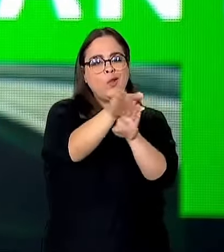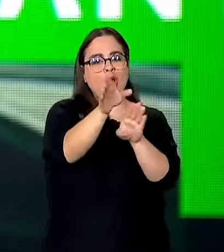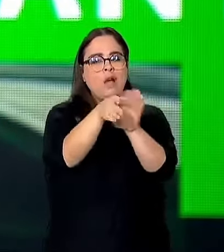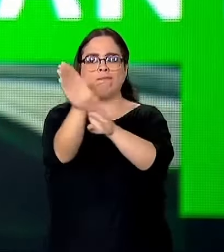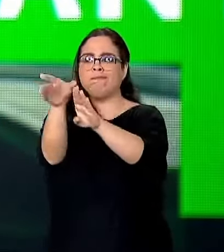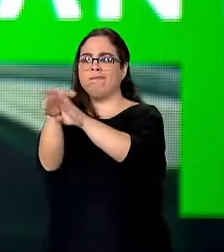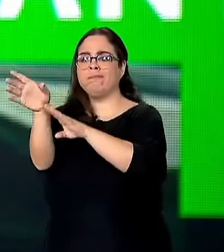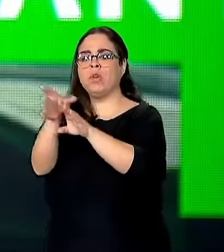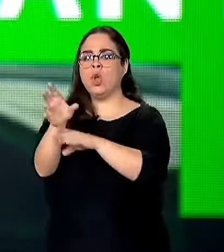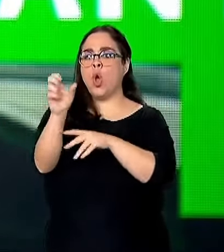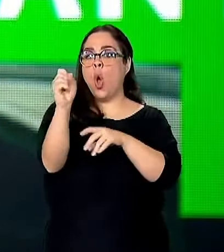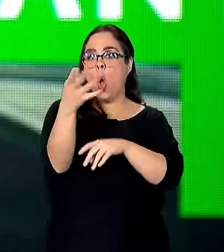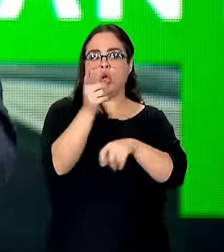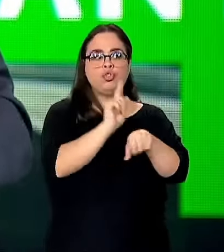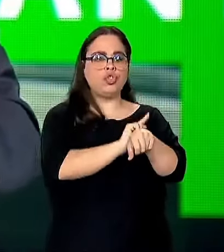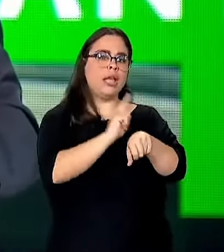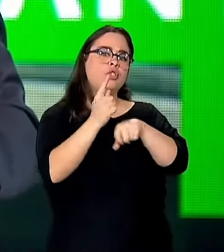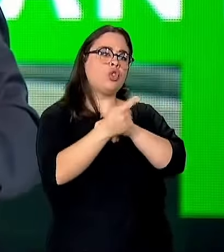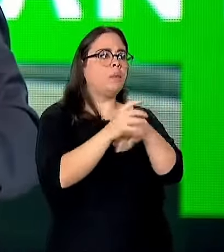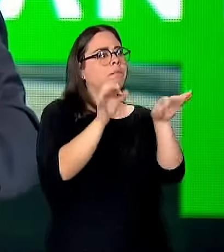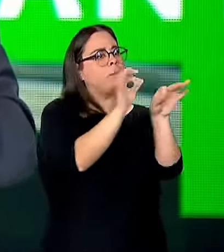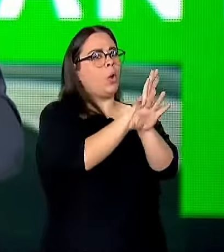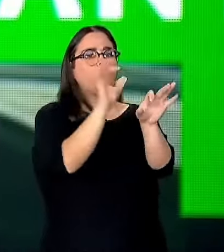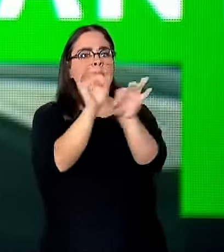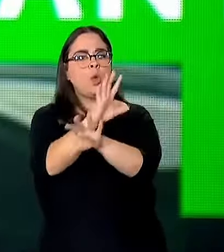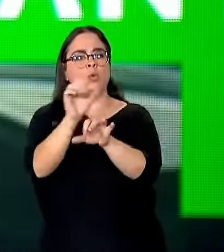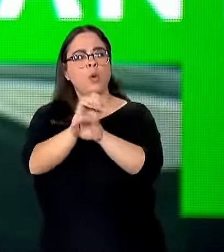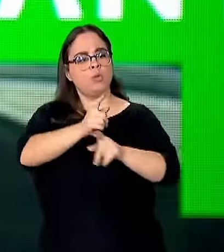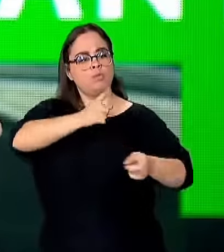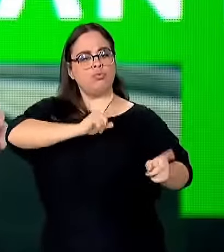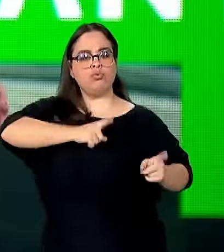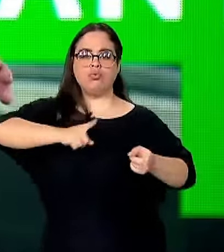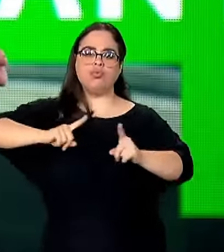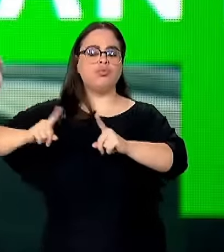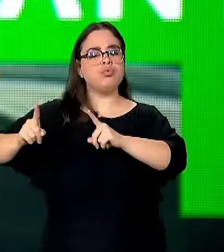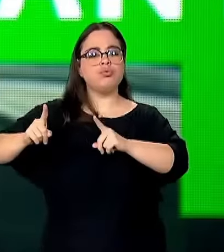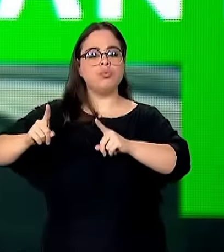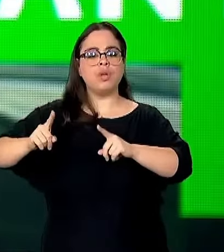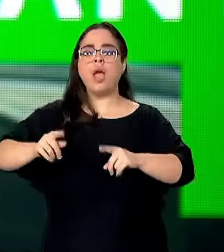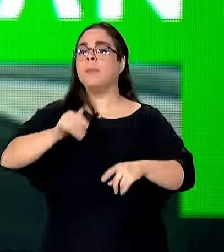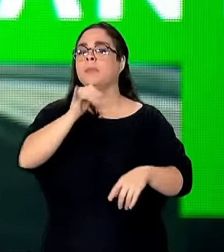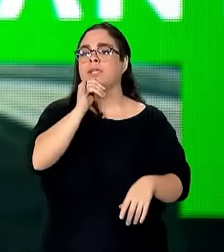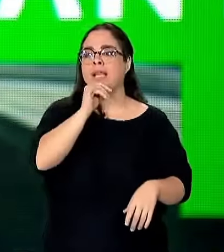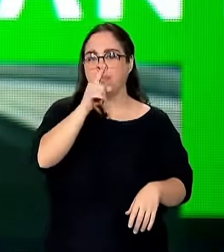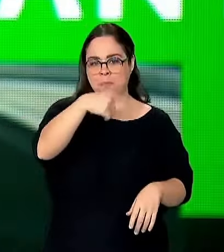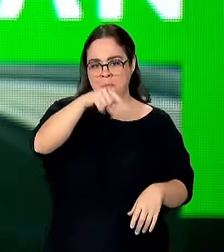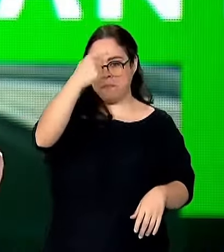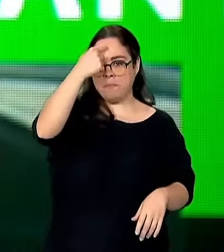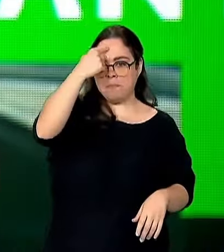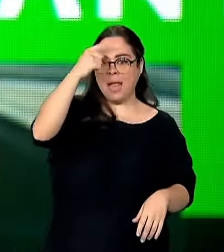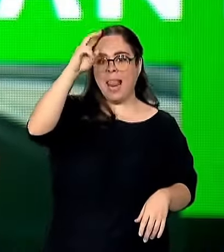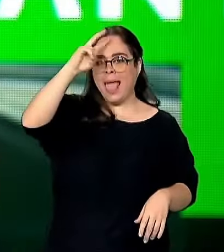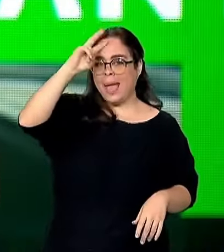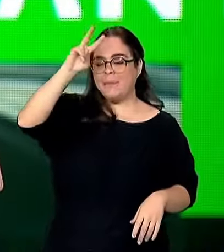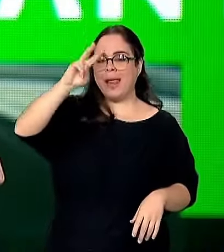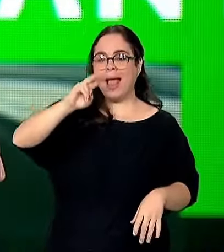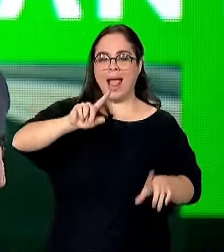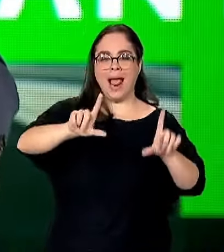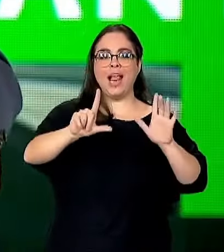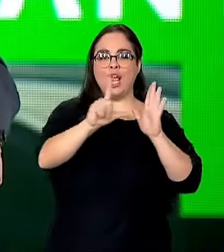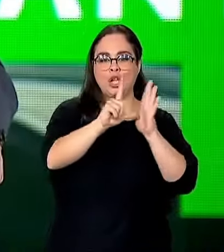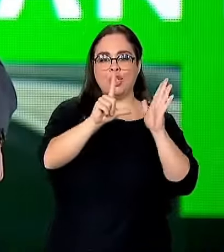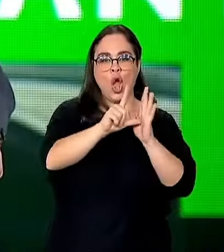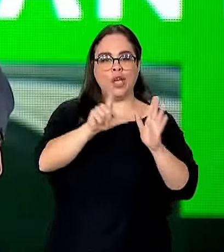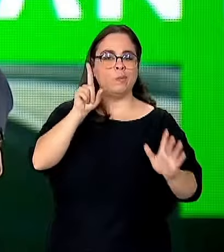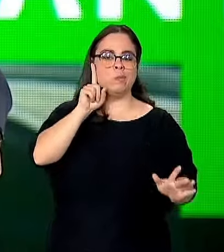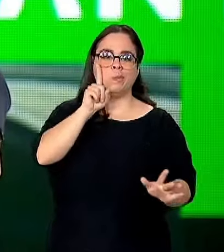Ou contrata um gestor. Como aquele pessoal das lojas americanas, eram todos gestores competentes que deram um barco de